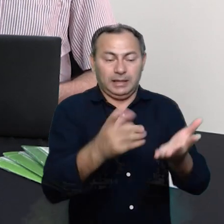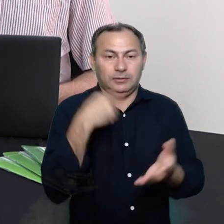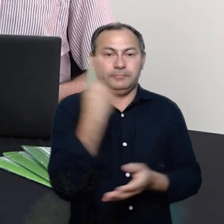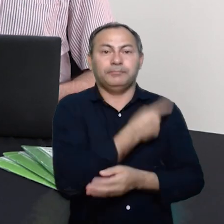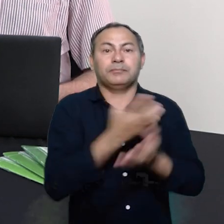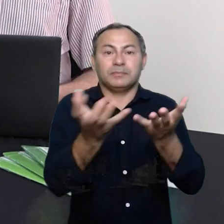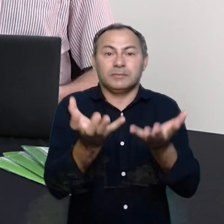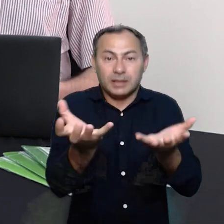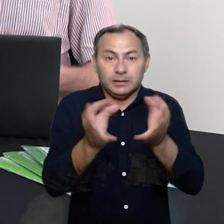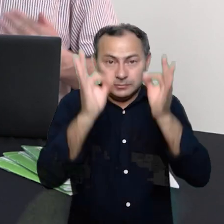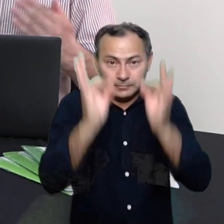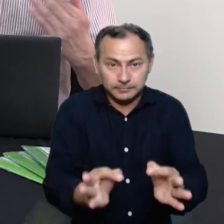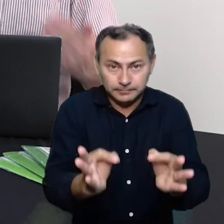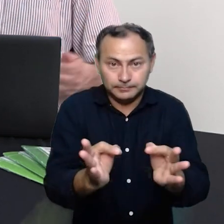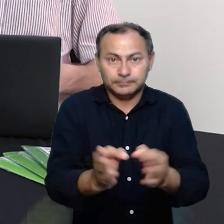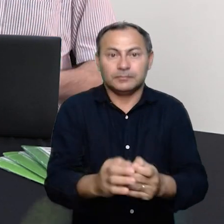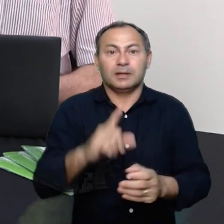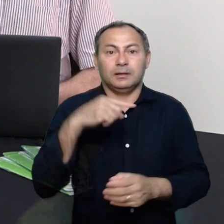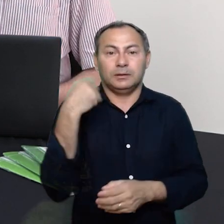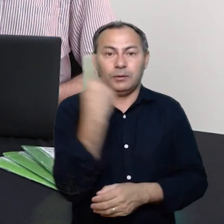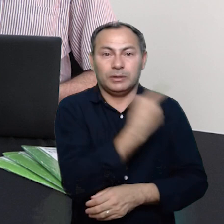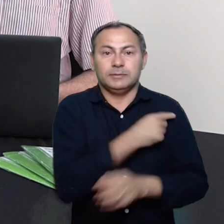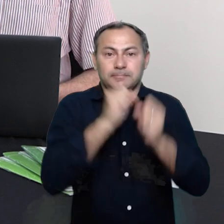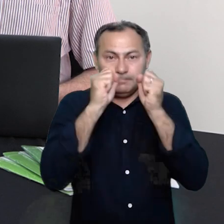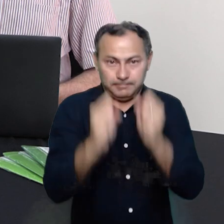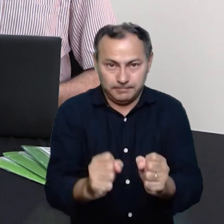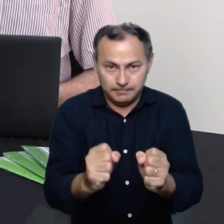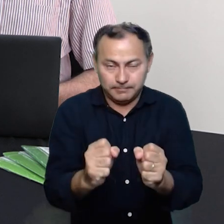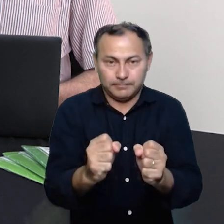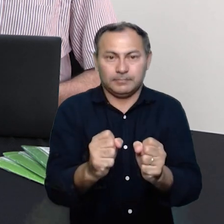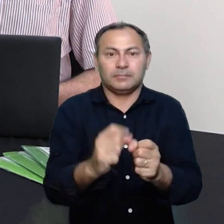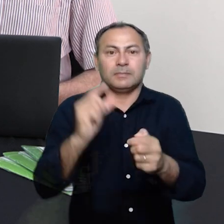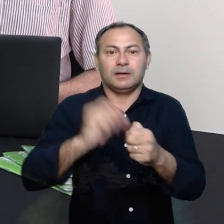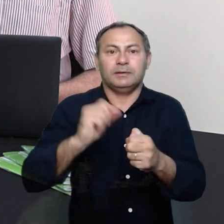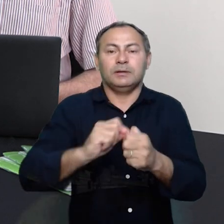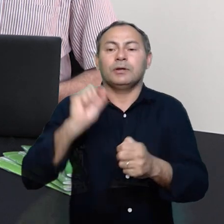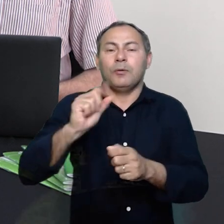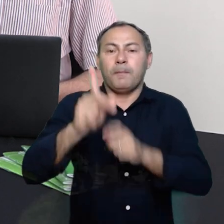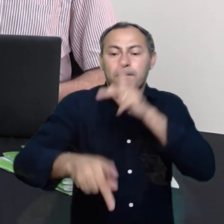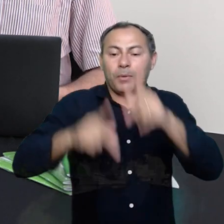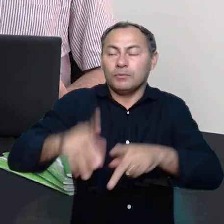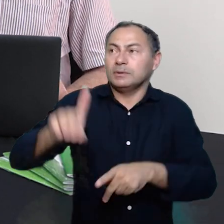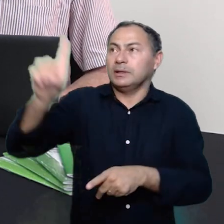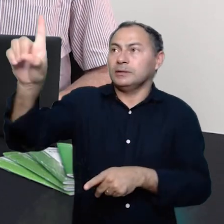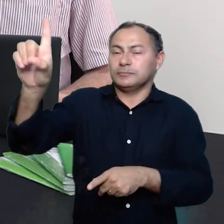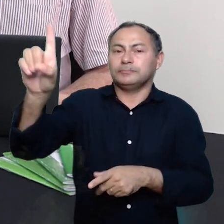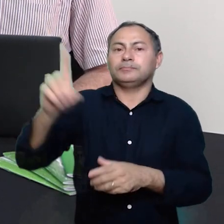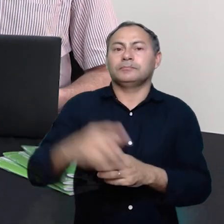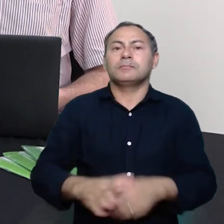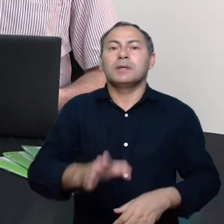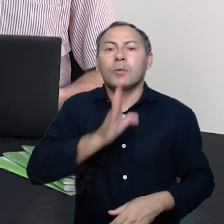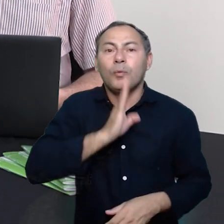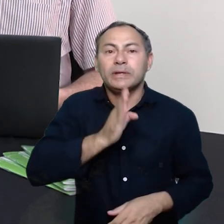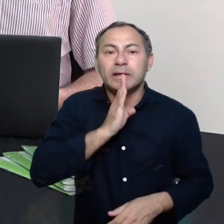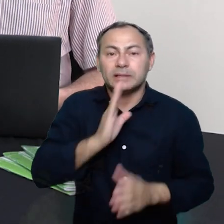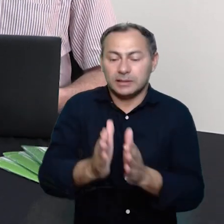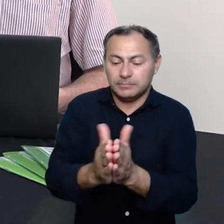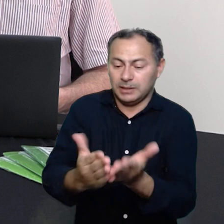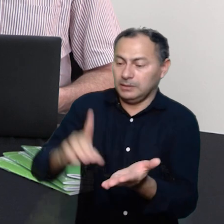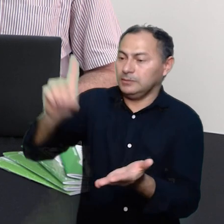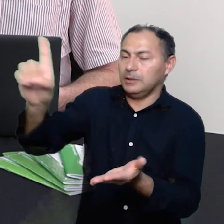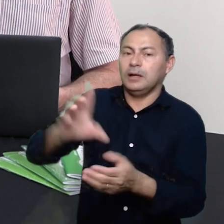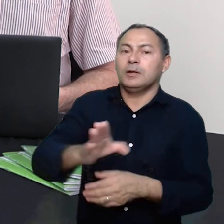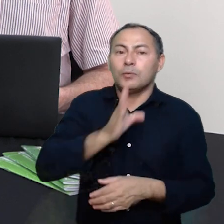espera justamente, né, que nós possamos, né, fazer com que o povo de Deus, né, conheça a palavra de